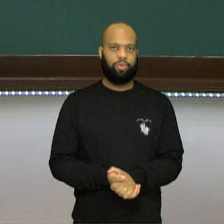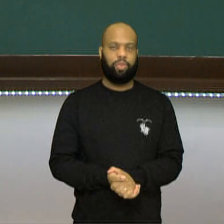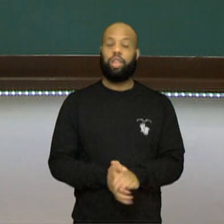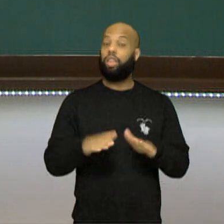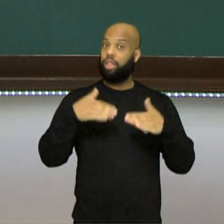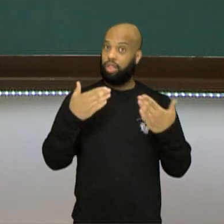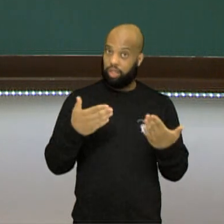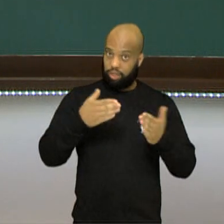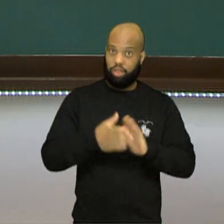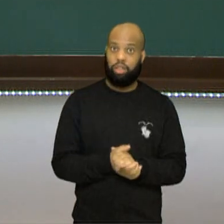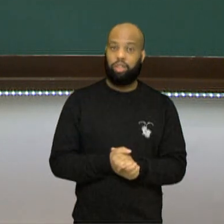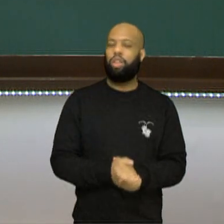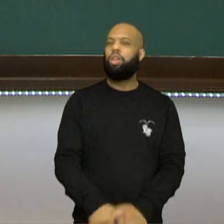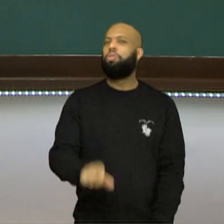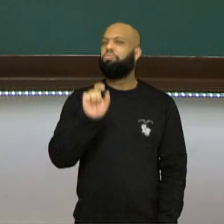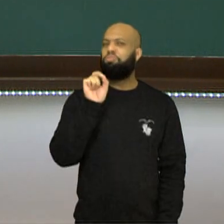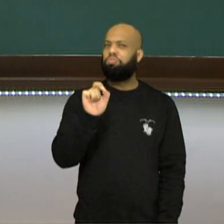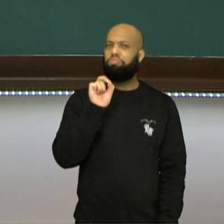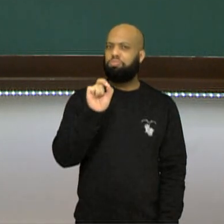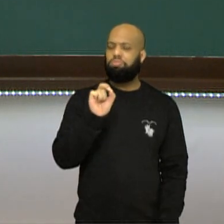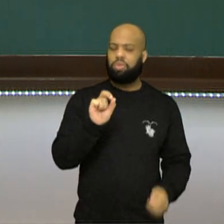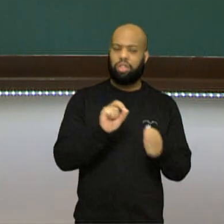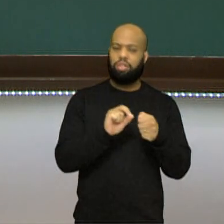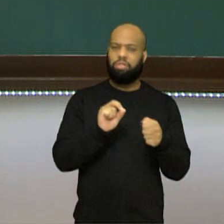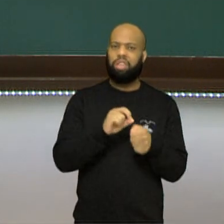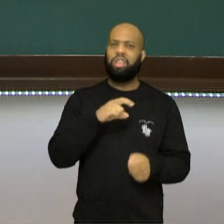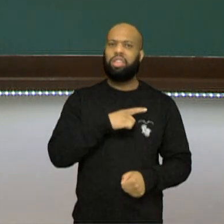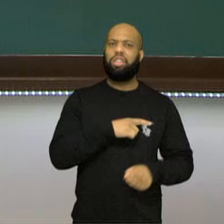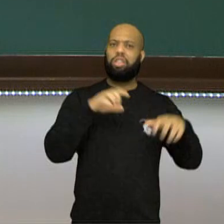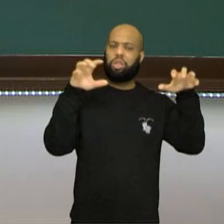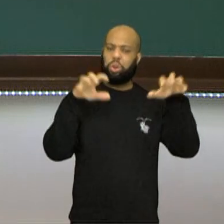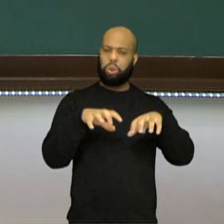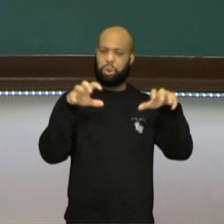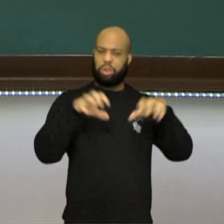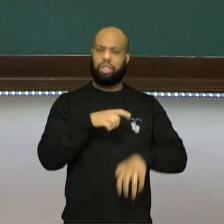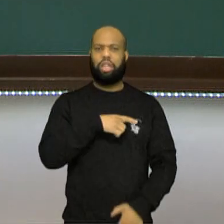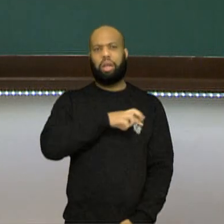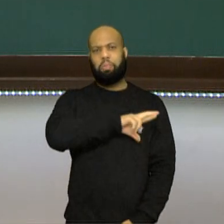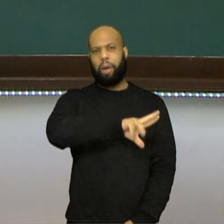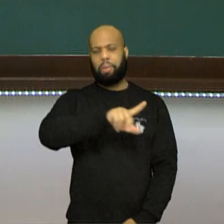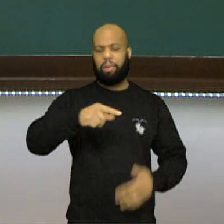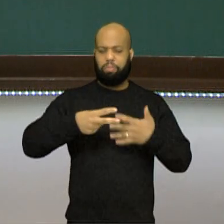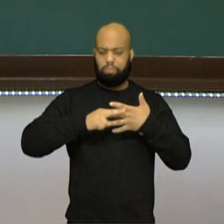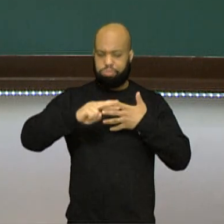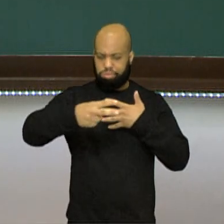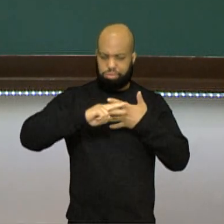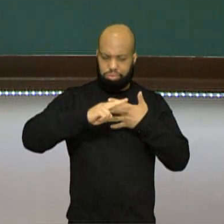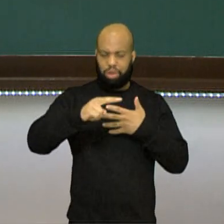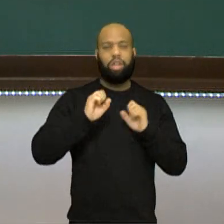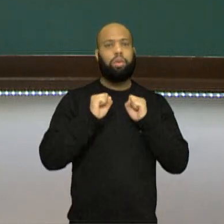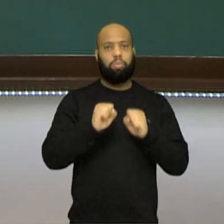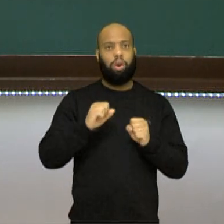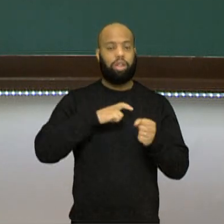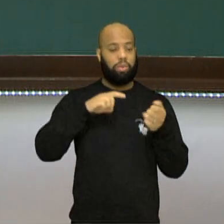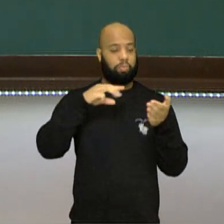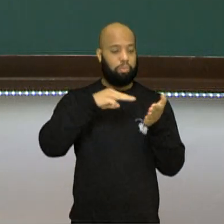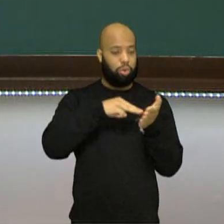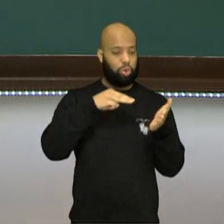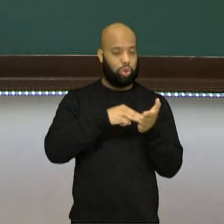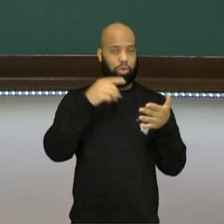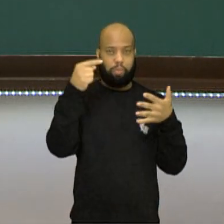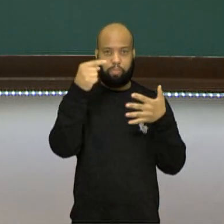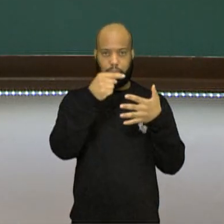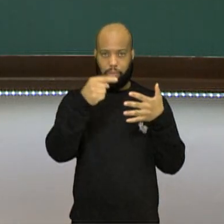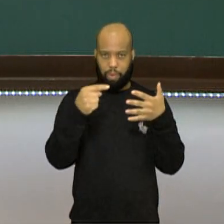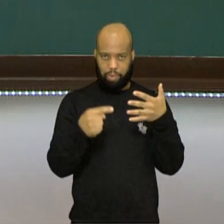E aí, o que será que causa as enchentes? Tem muitas consequências, podem ter muitas causas.